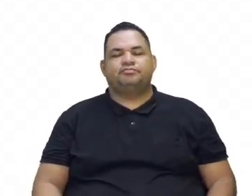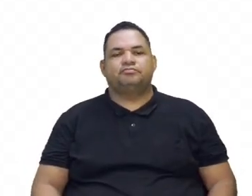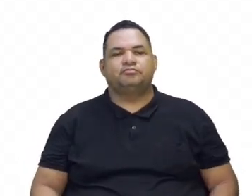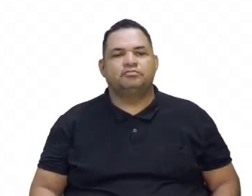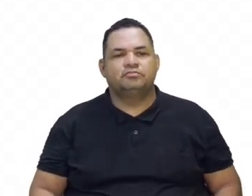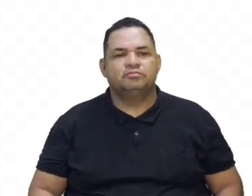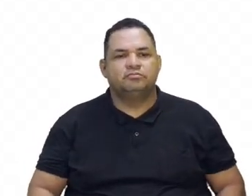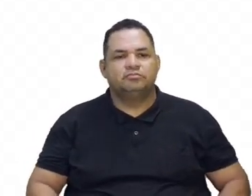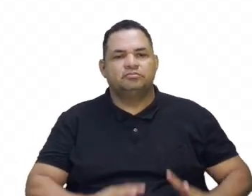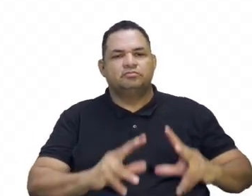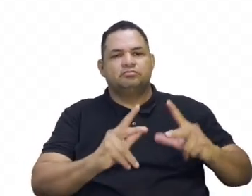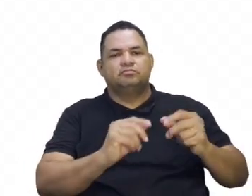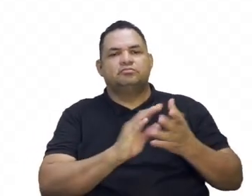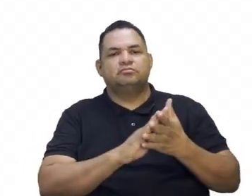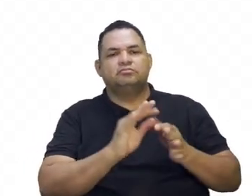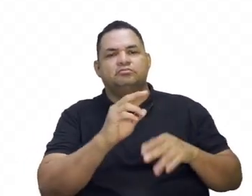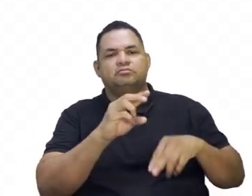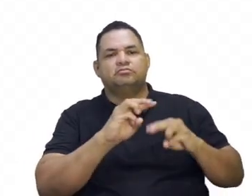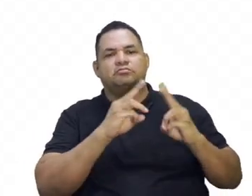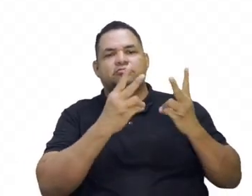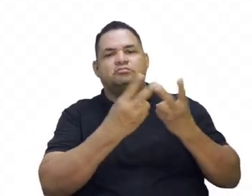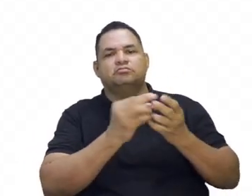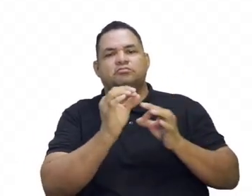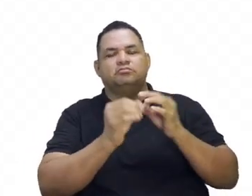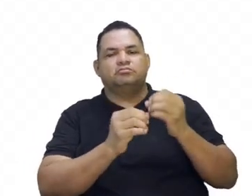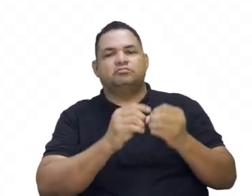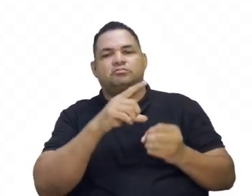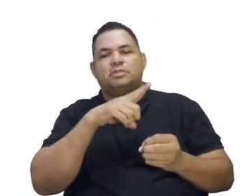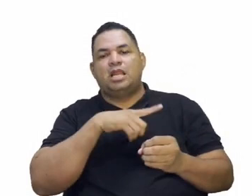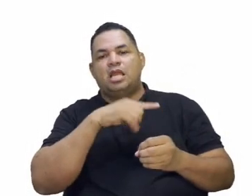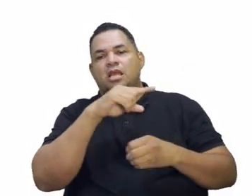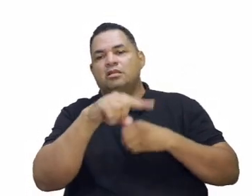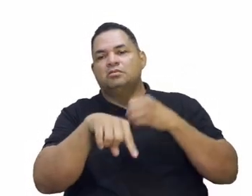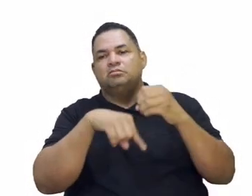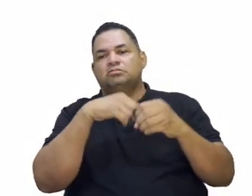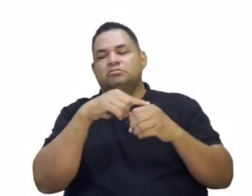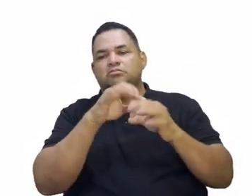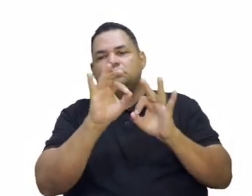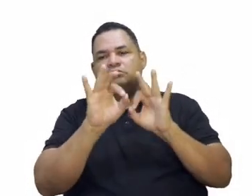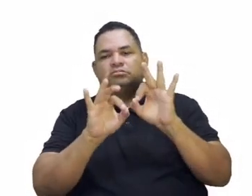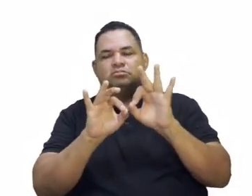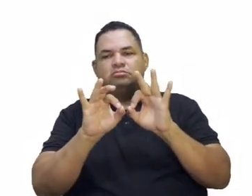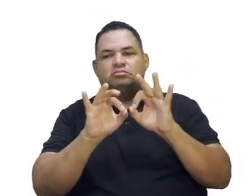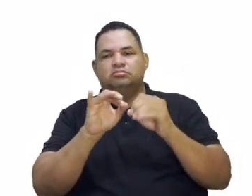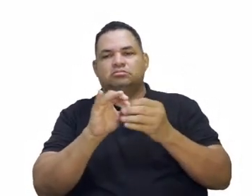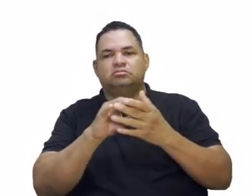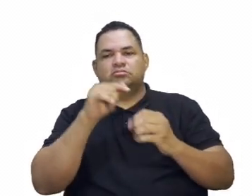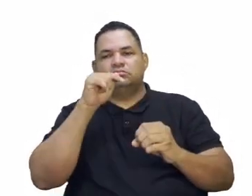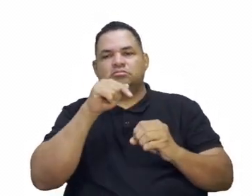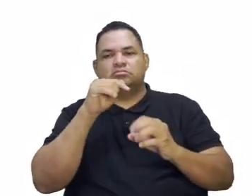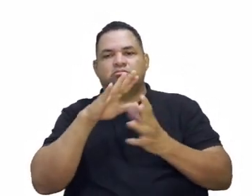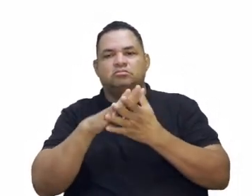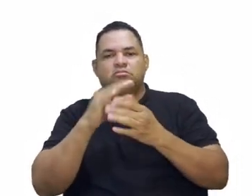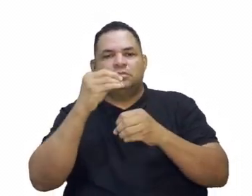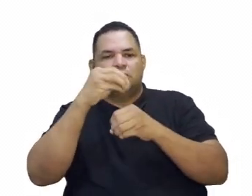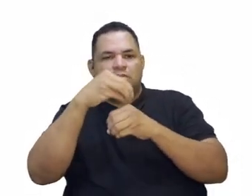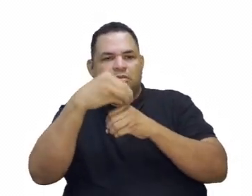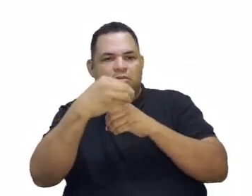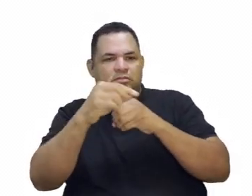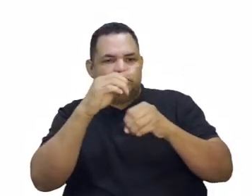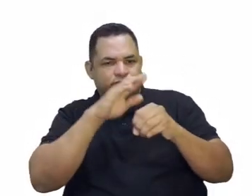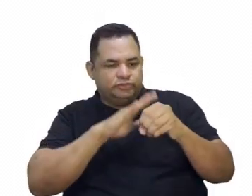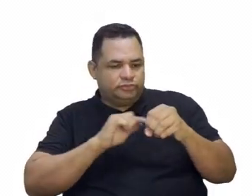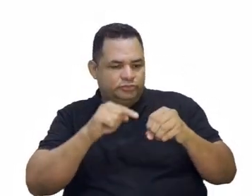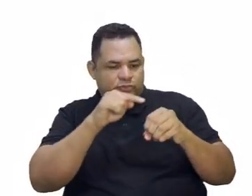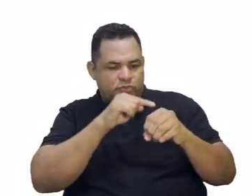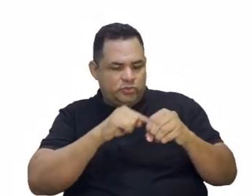diz que toda matéria é formada por átomos. E esses átomos são partículas esféricas,